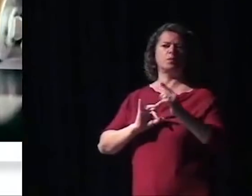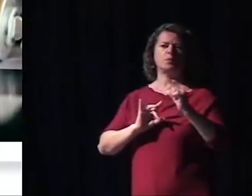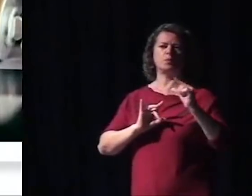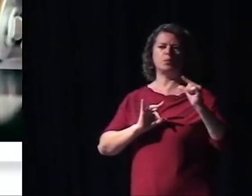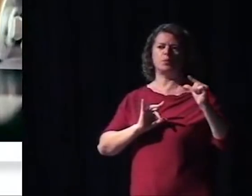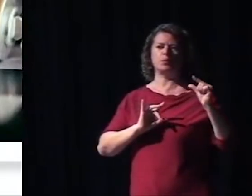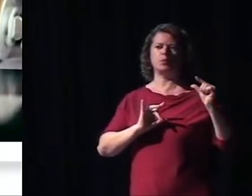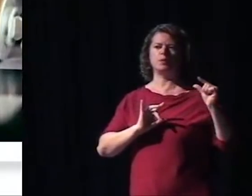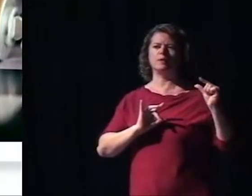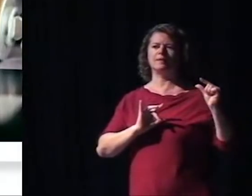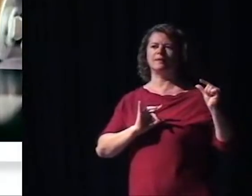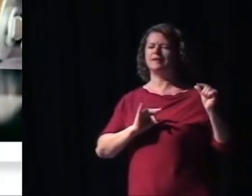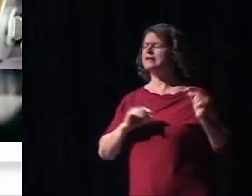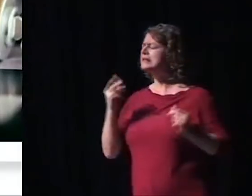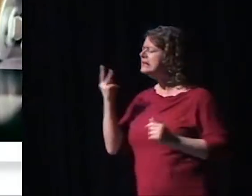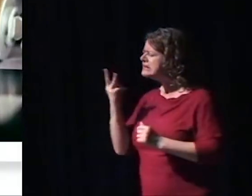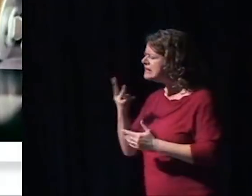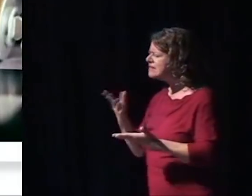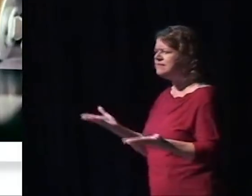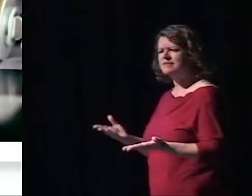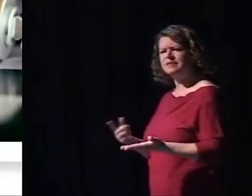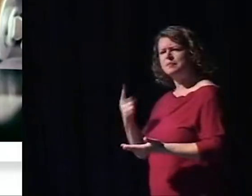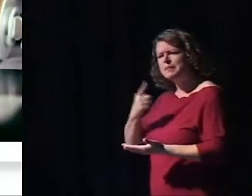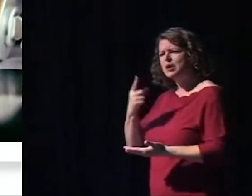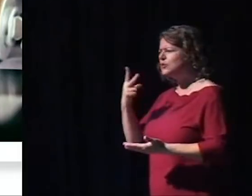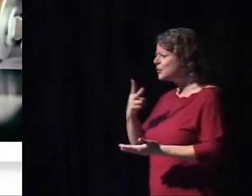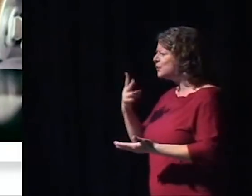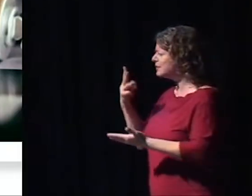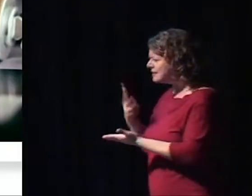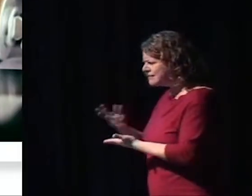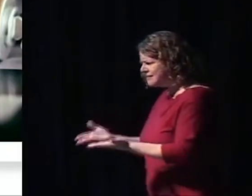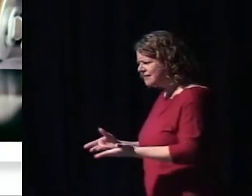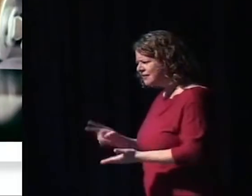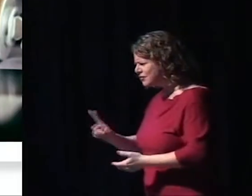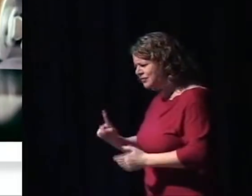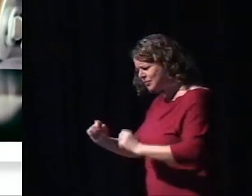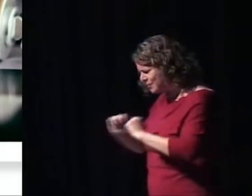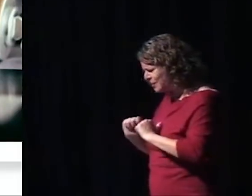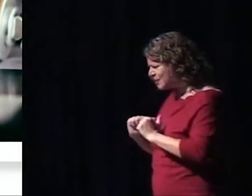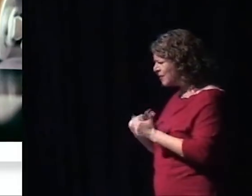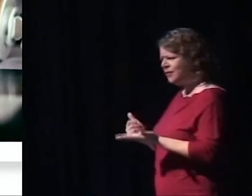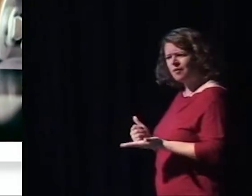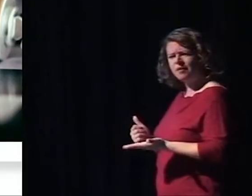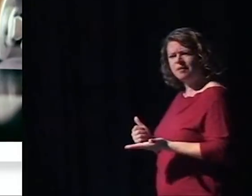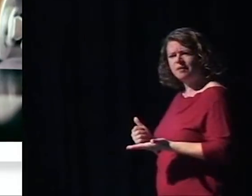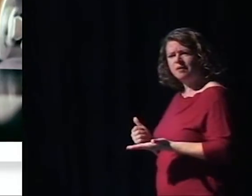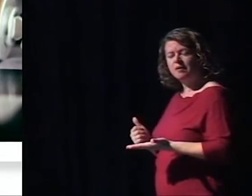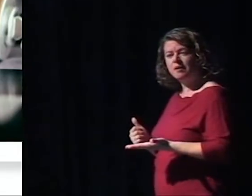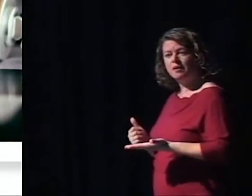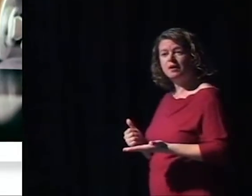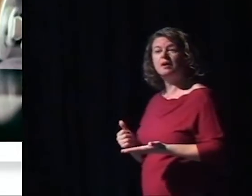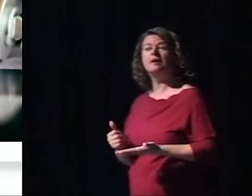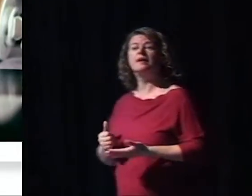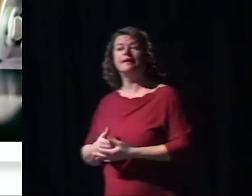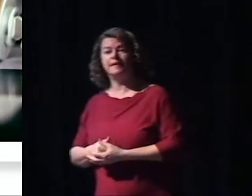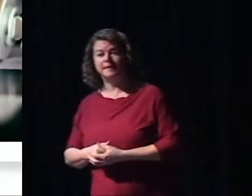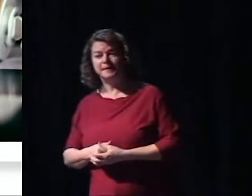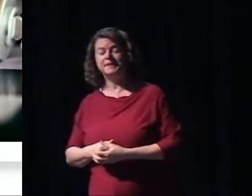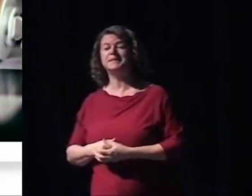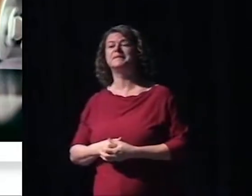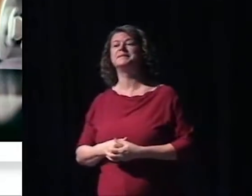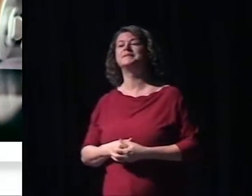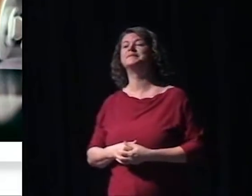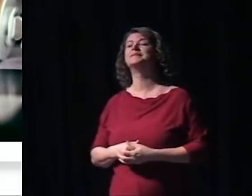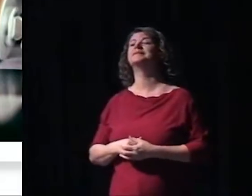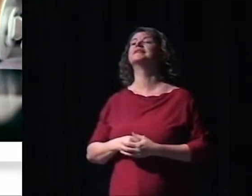Essa é a terceira vez que você me fez de boba e não me contou o segredo da sua grande força. Quando Dalila viu que Sansão lhe tinha contado todo o